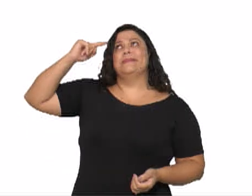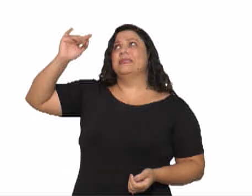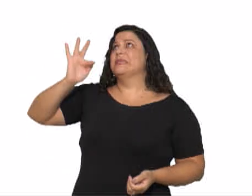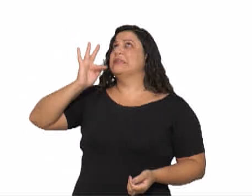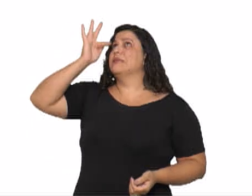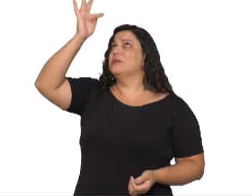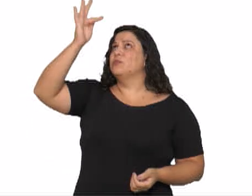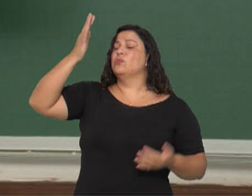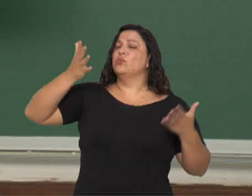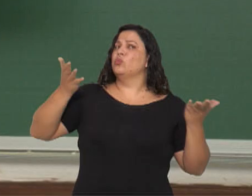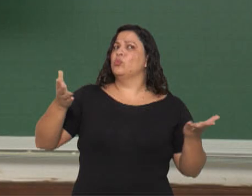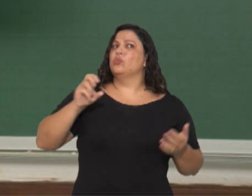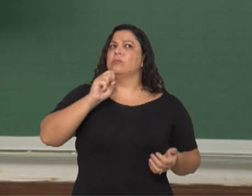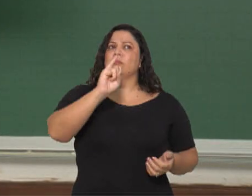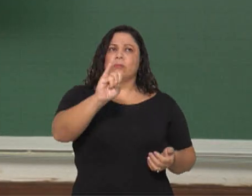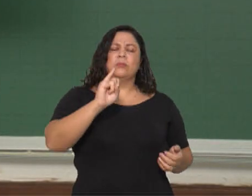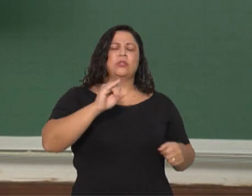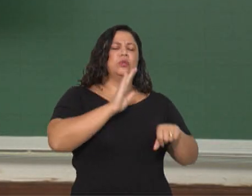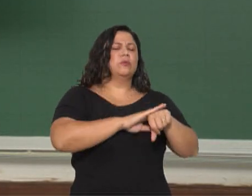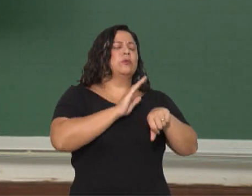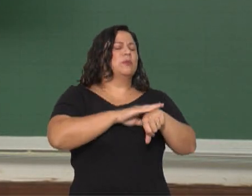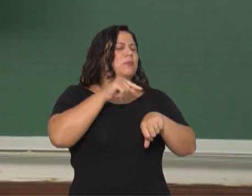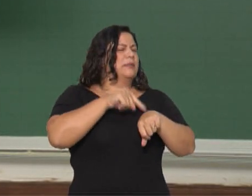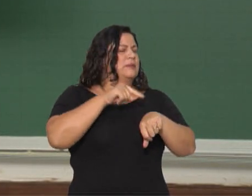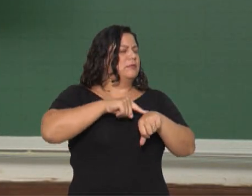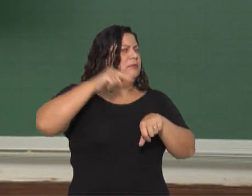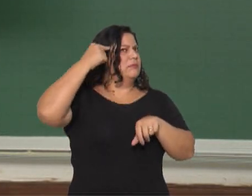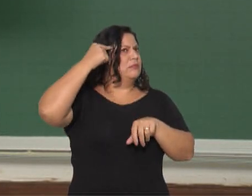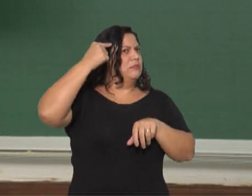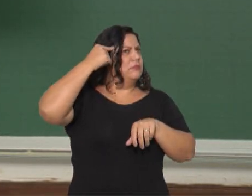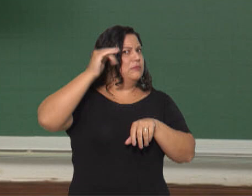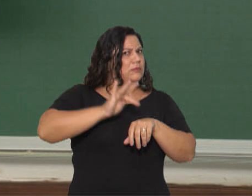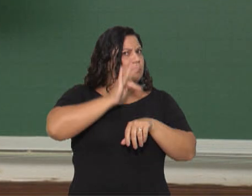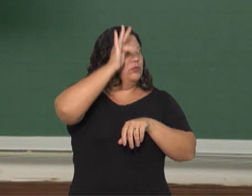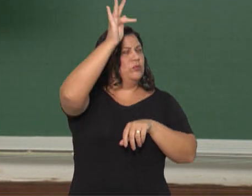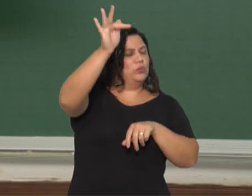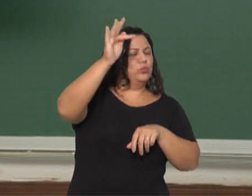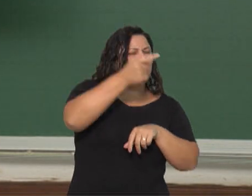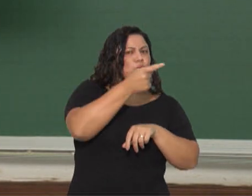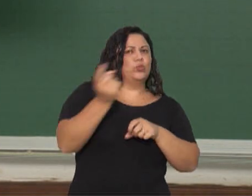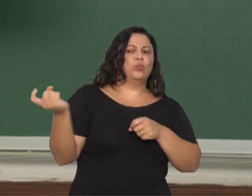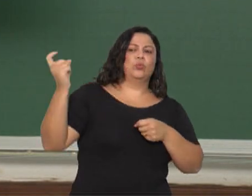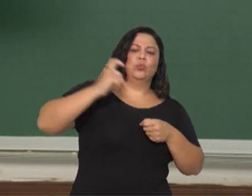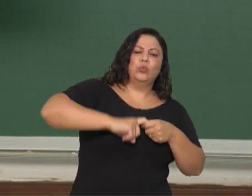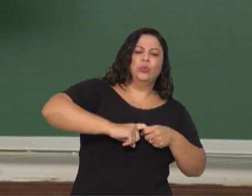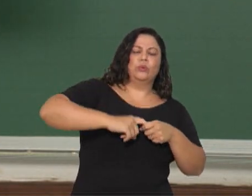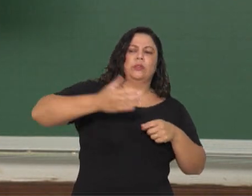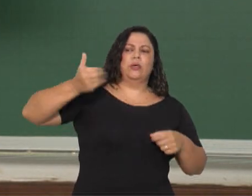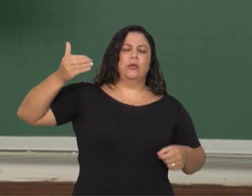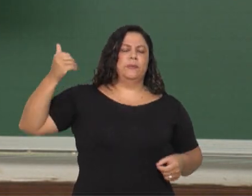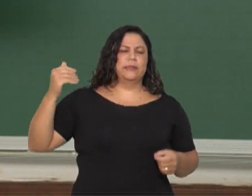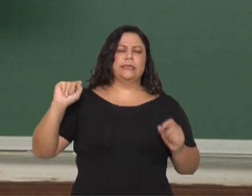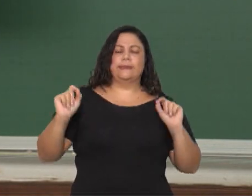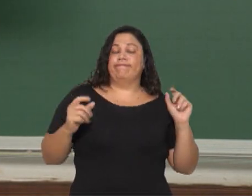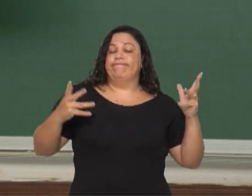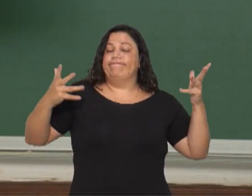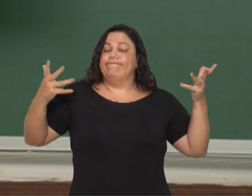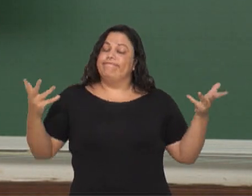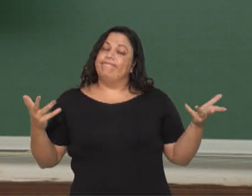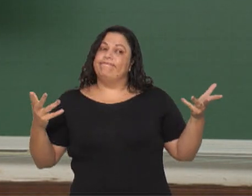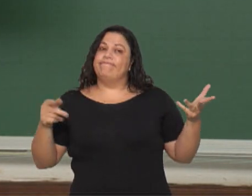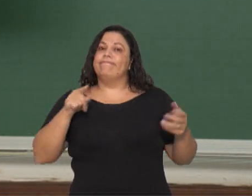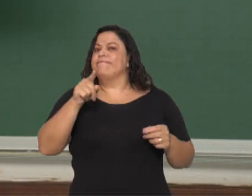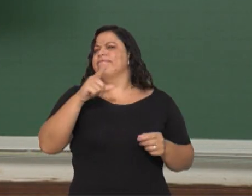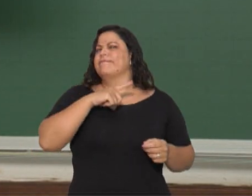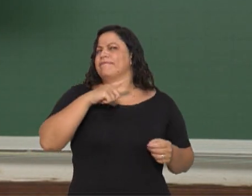futuro. Se você tivesse um pouquinho mais de tempo pensando para o futuro, não voltar ao passado. Que harias com tu tempo? Que é que